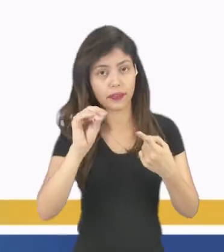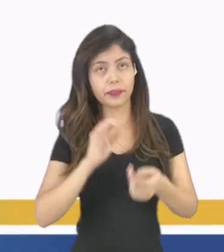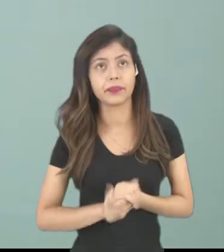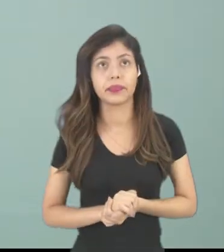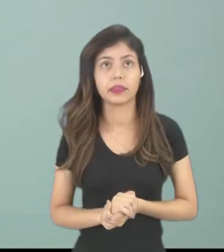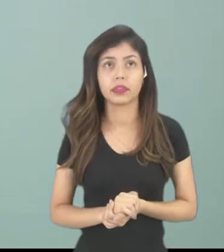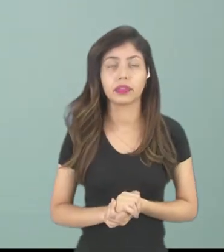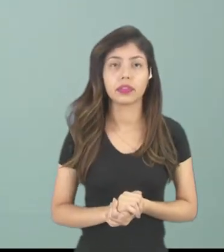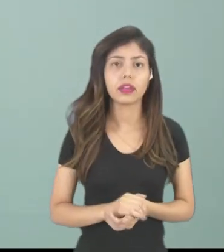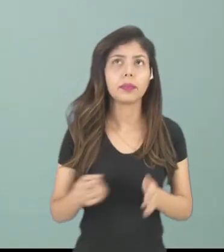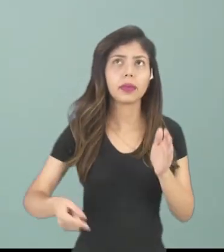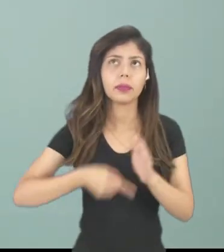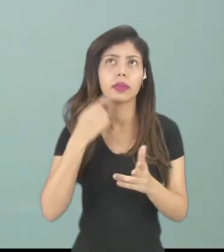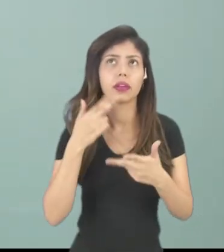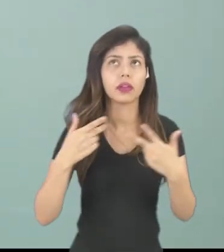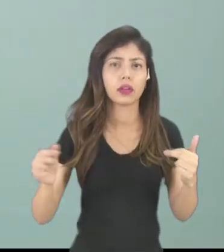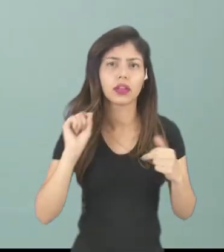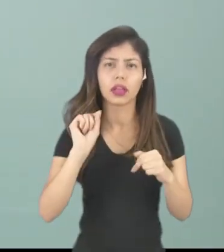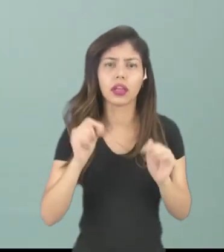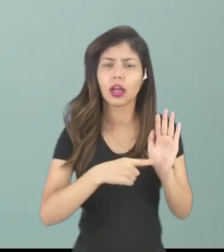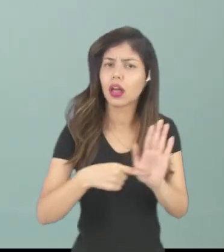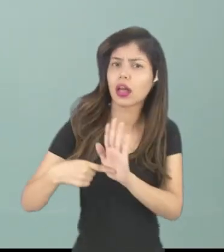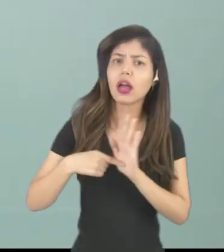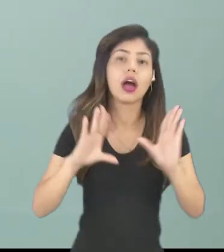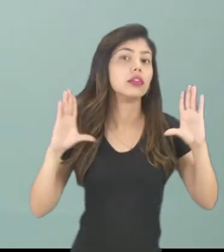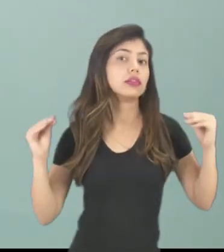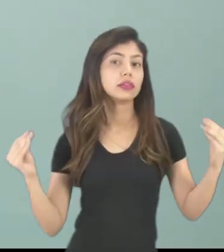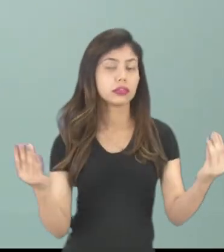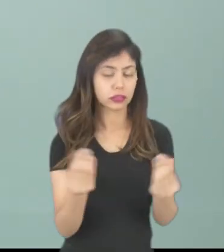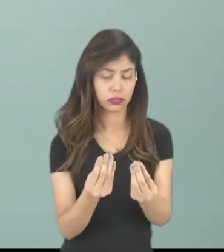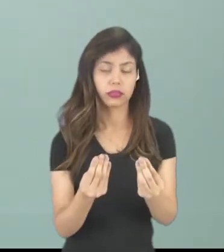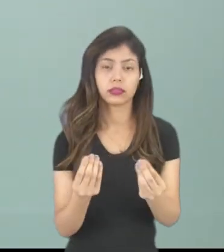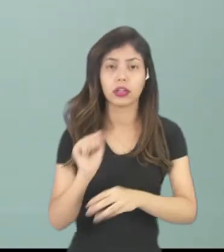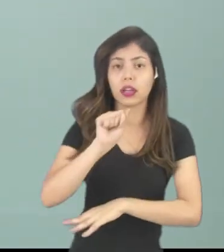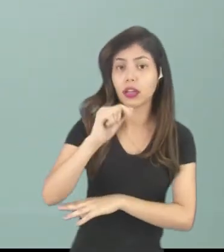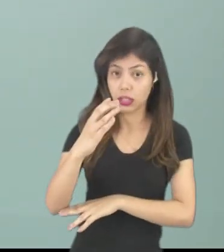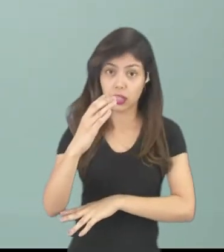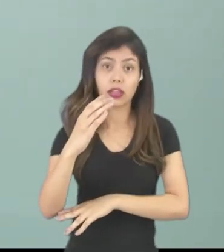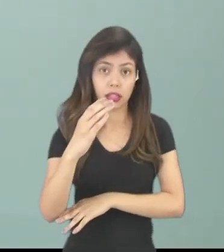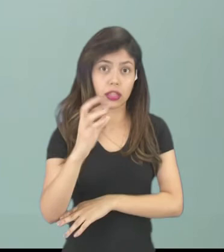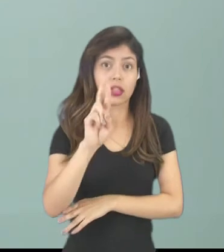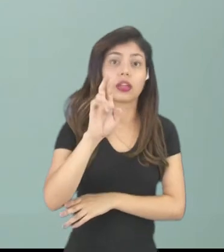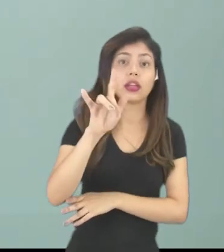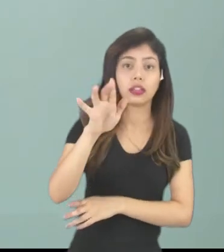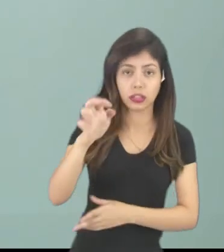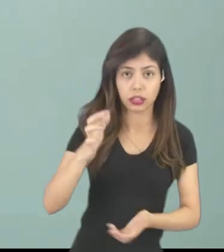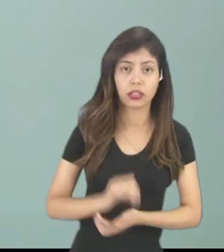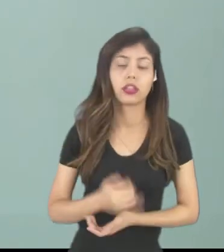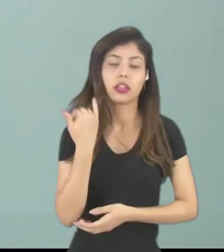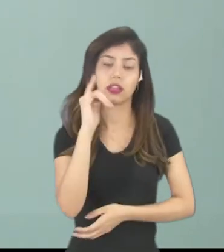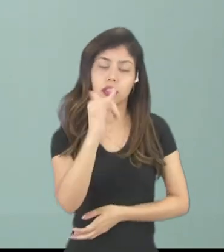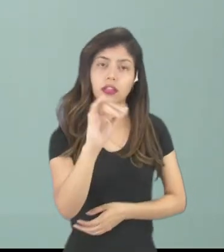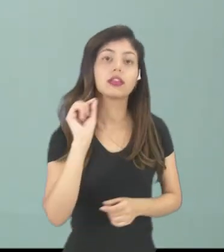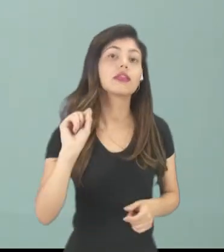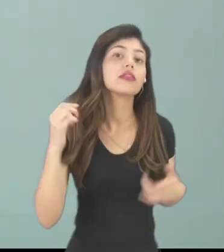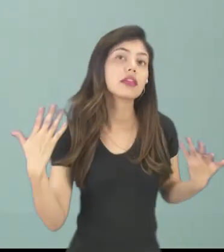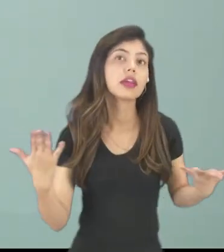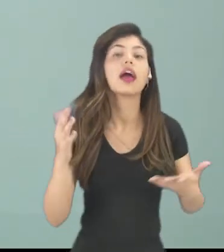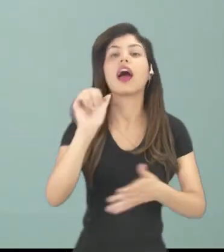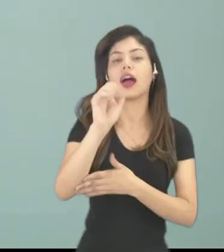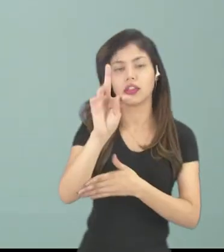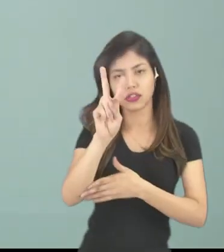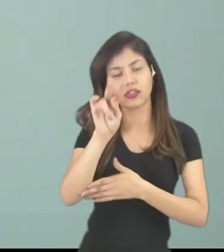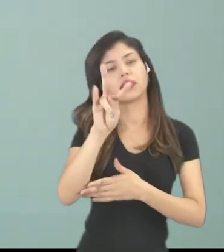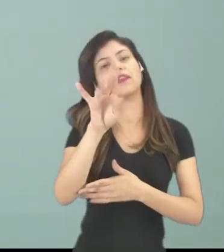esse choque, a primeira coisa que precisa ser fornecido para as substâncias classificadas como reagente é a energia de